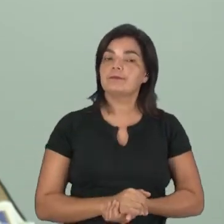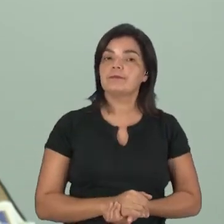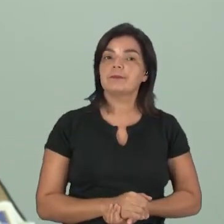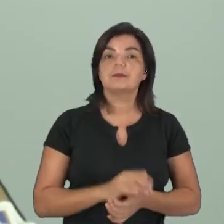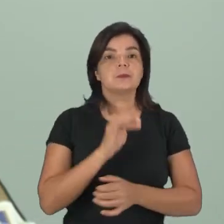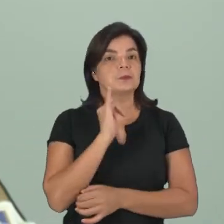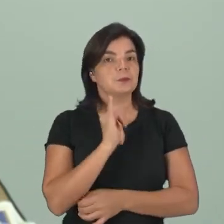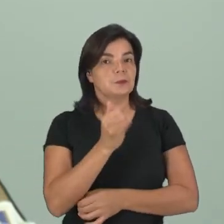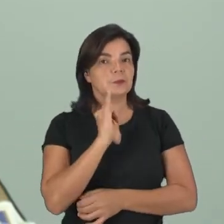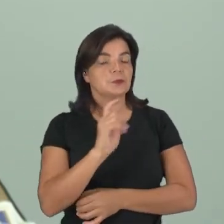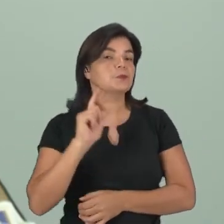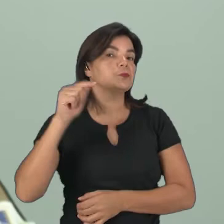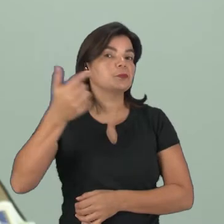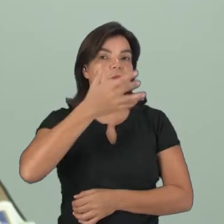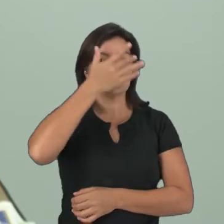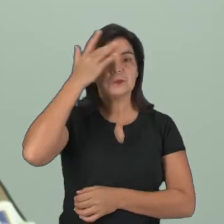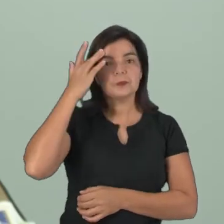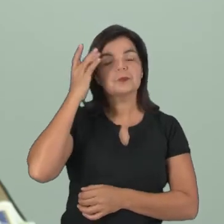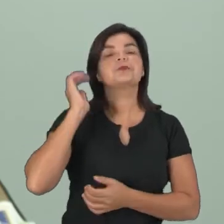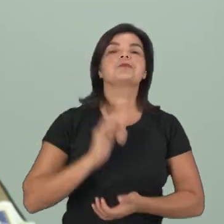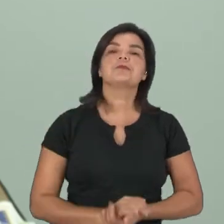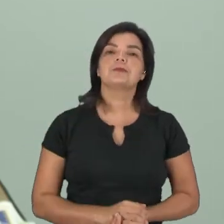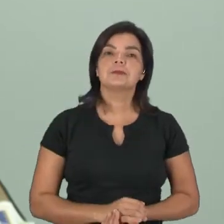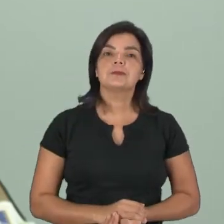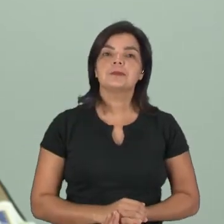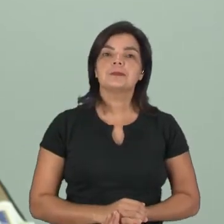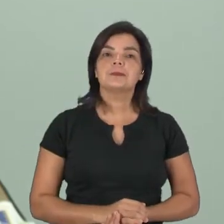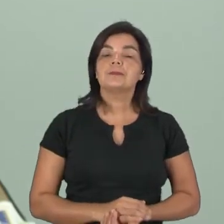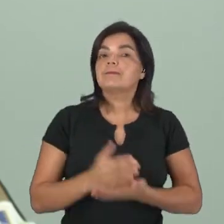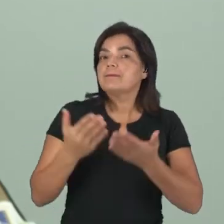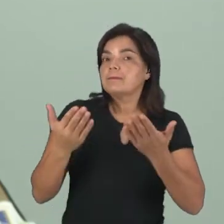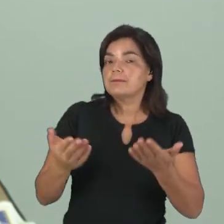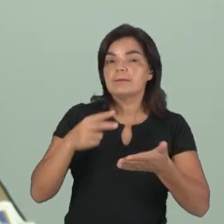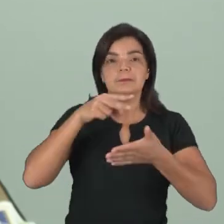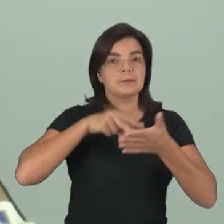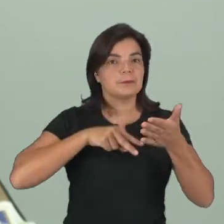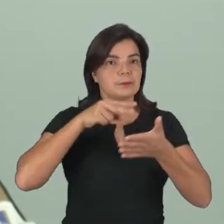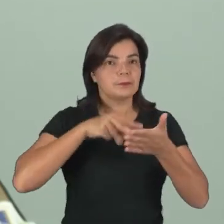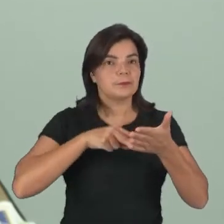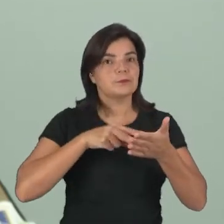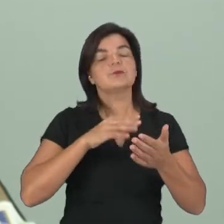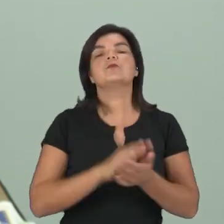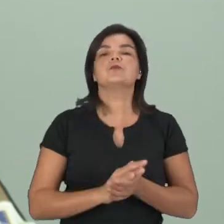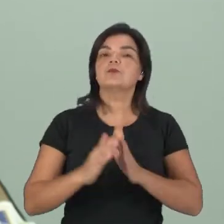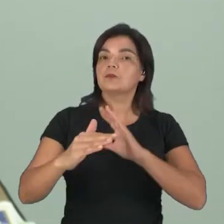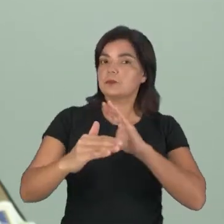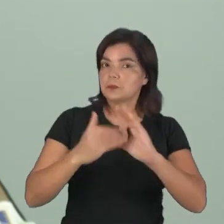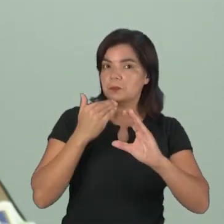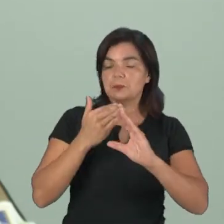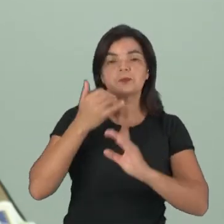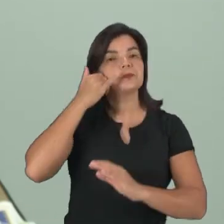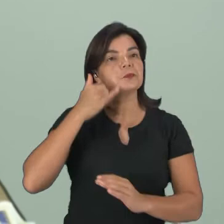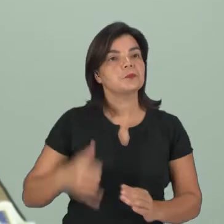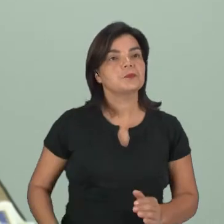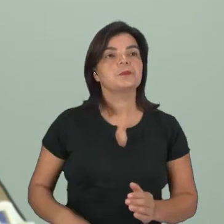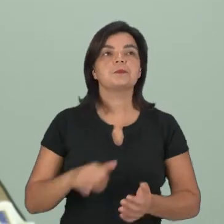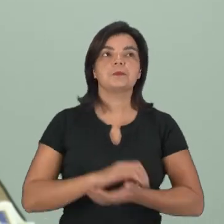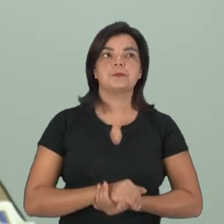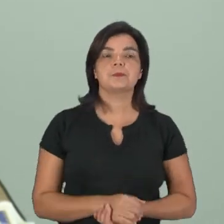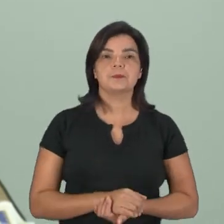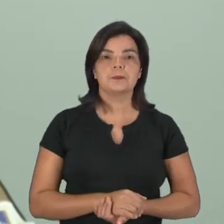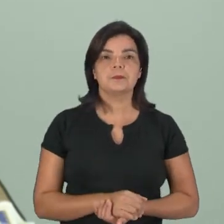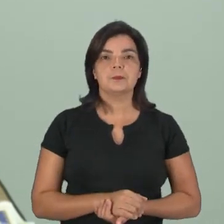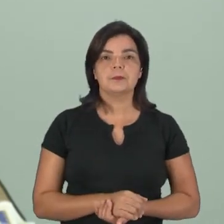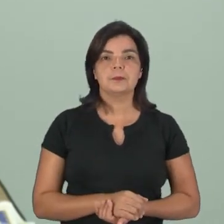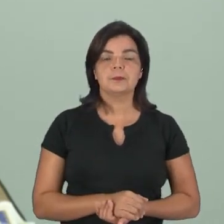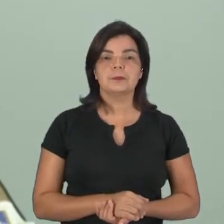aquela notícia para outras pessoas bom então eu vou ler a mensagem que eu recebi do meu celular